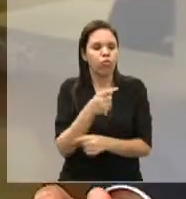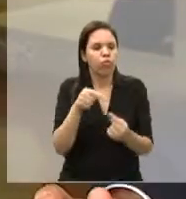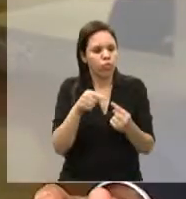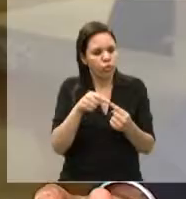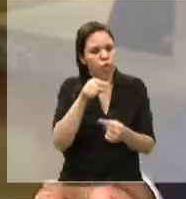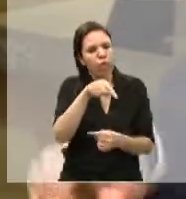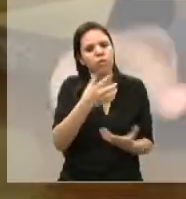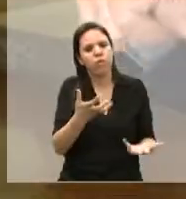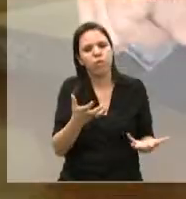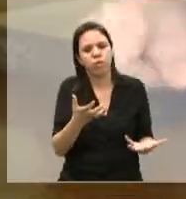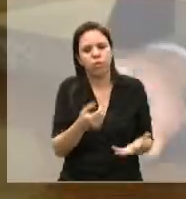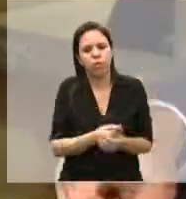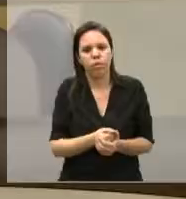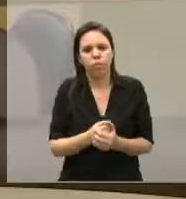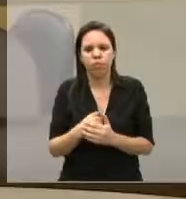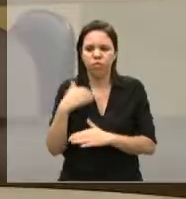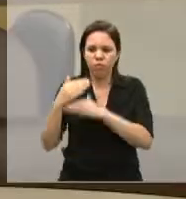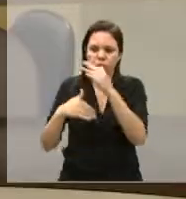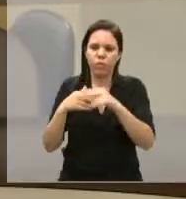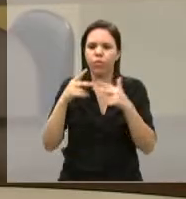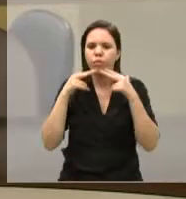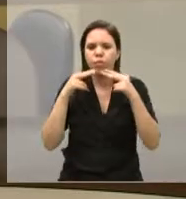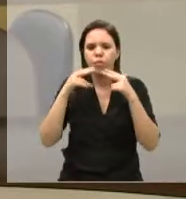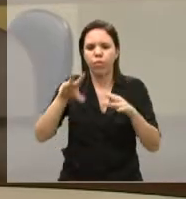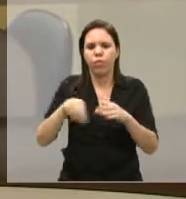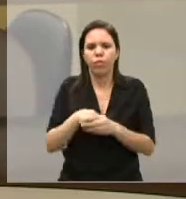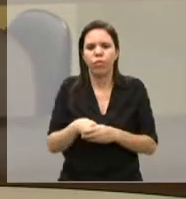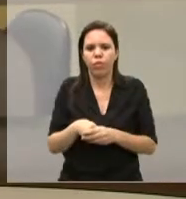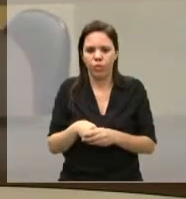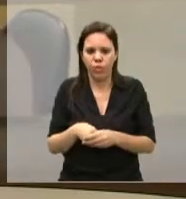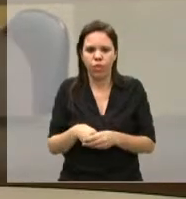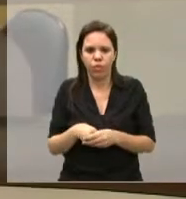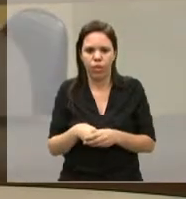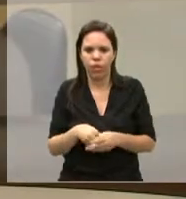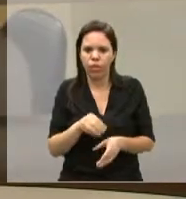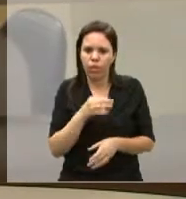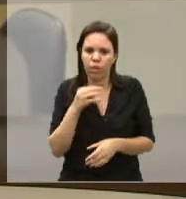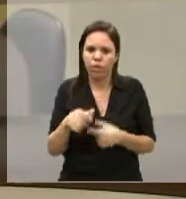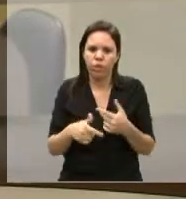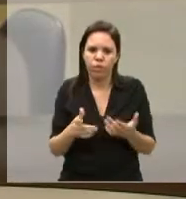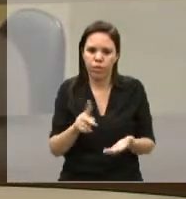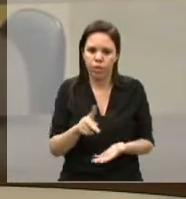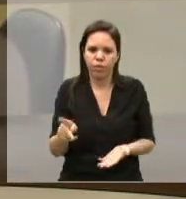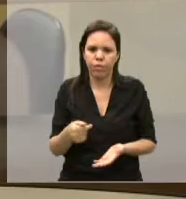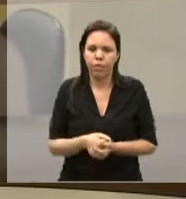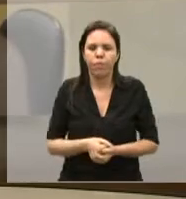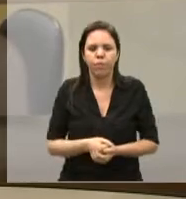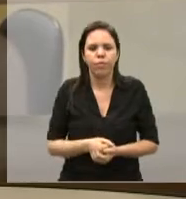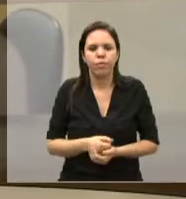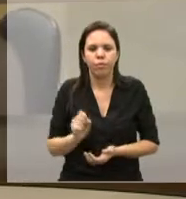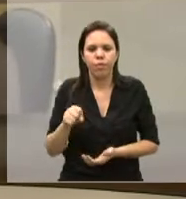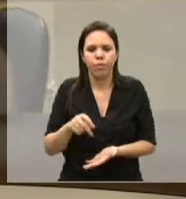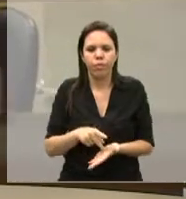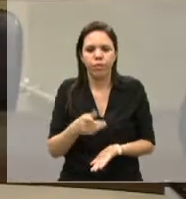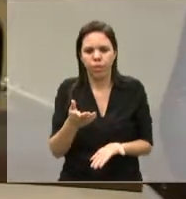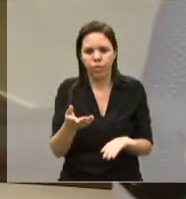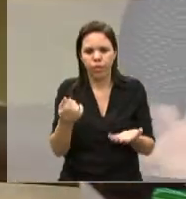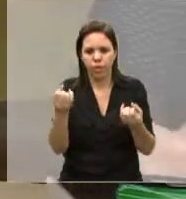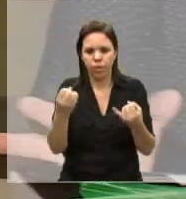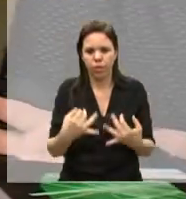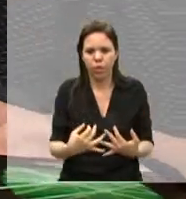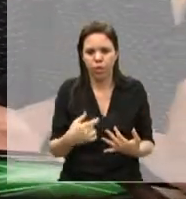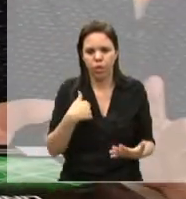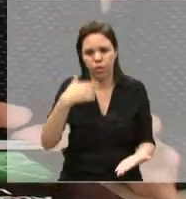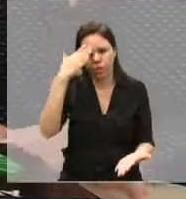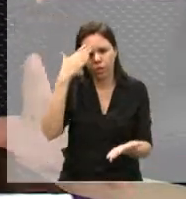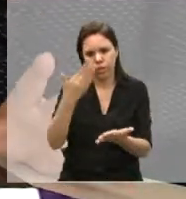isso aqui que eu quero. E vai inovando, né? E tão intenso que é o trabalho, né, professora? Exatamente. Como você falou, eu